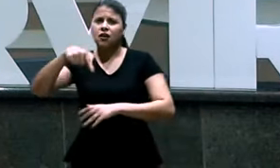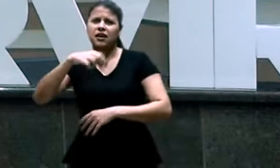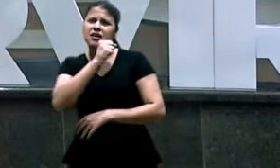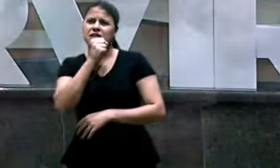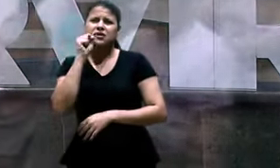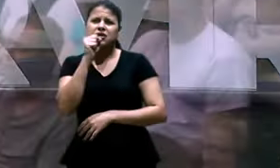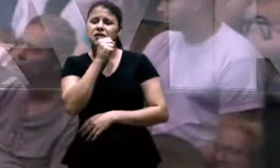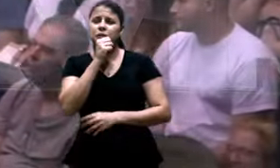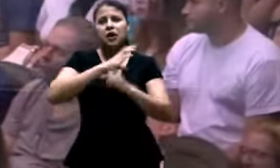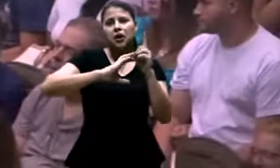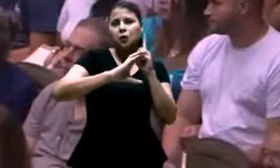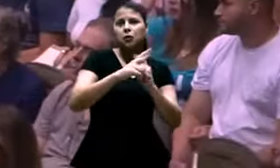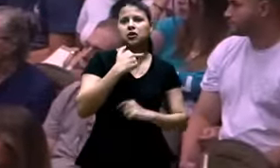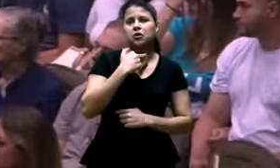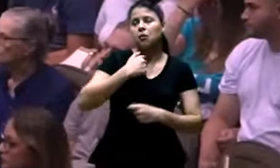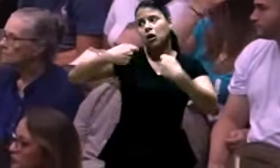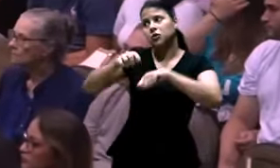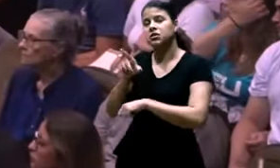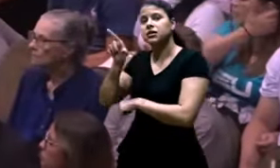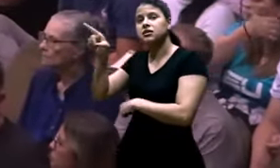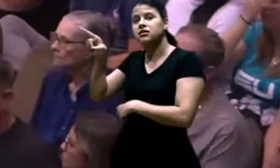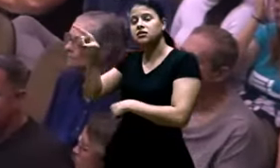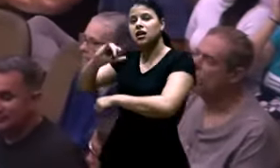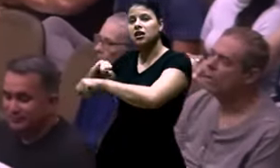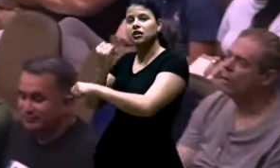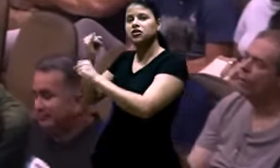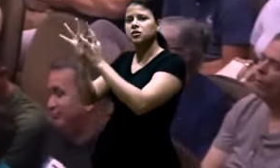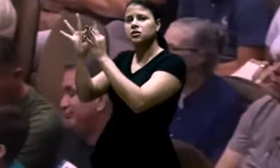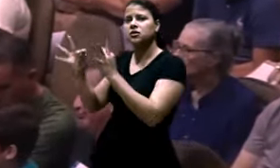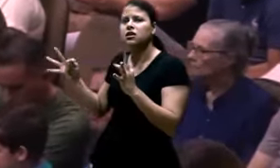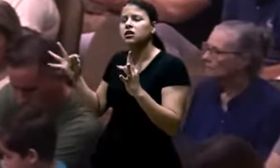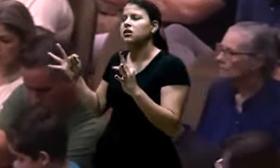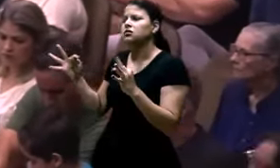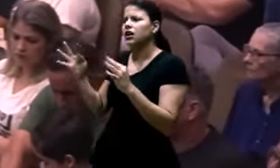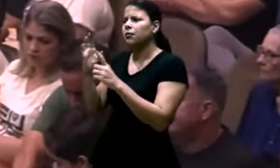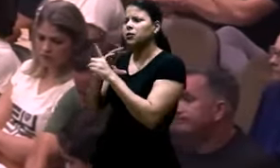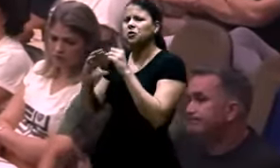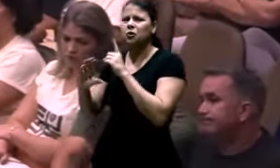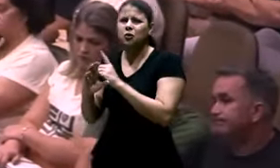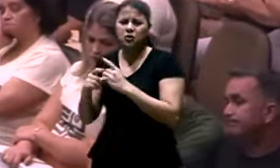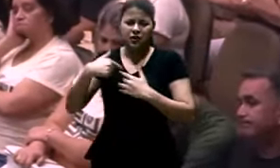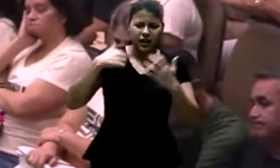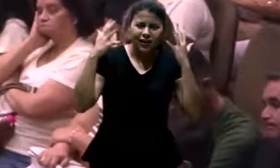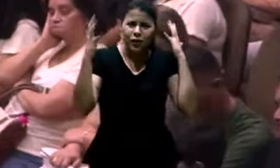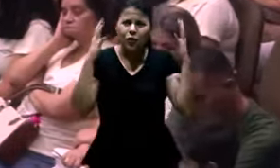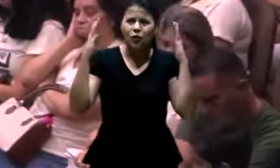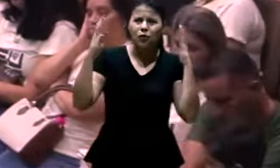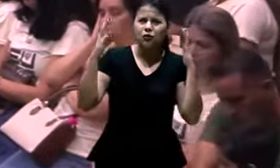Jerusalém. Afinal de contas, aonde é o culto? E quem é o Deus do culto?